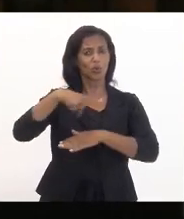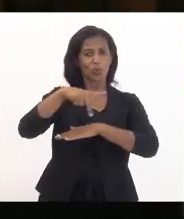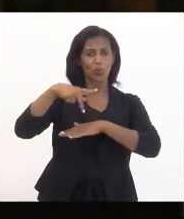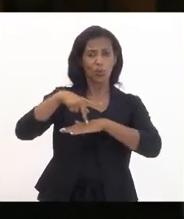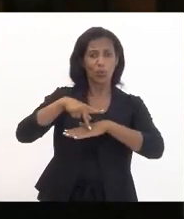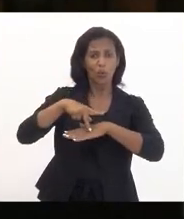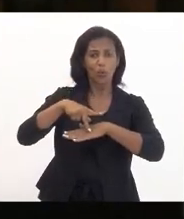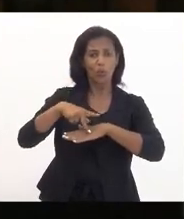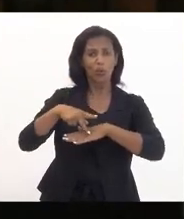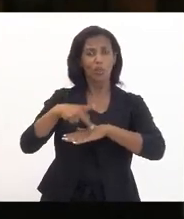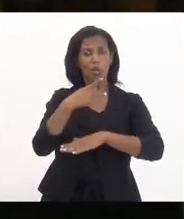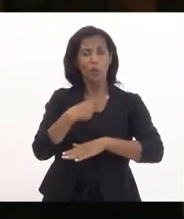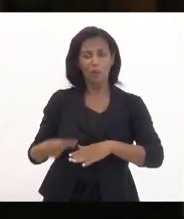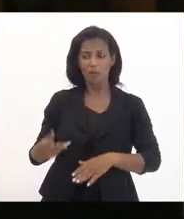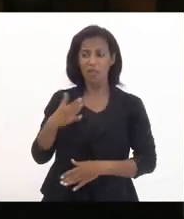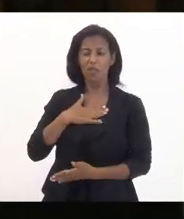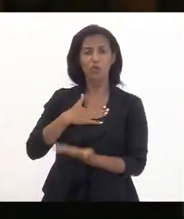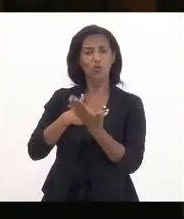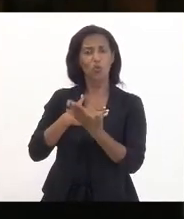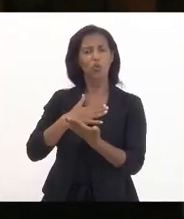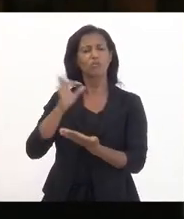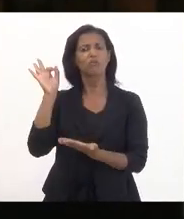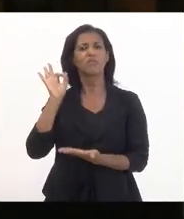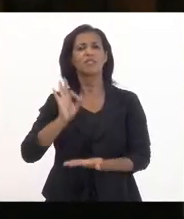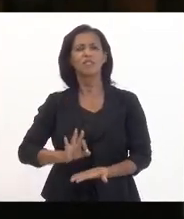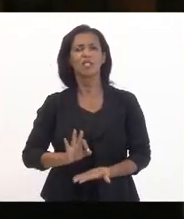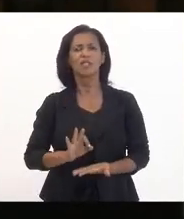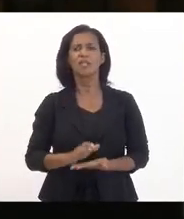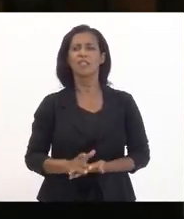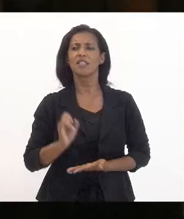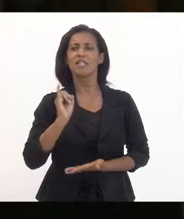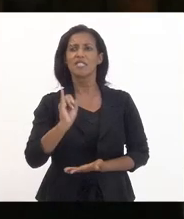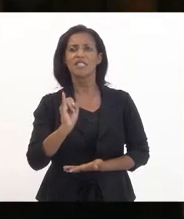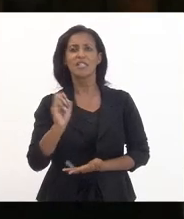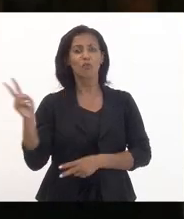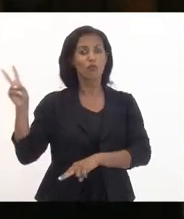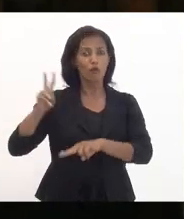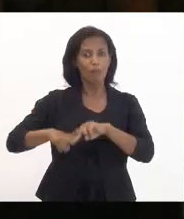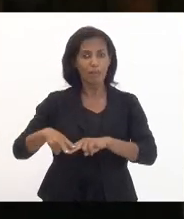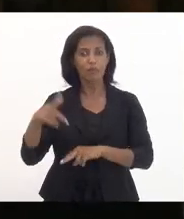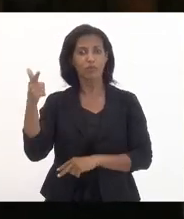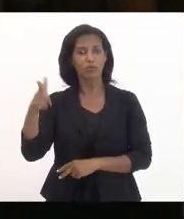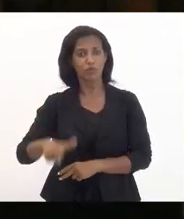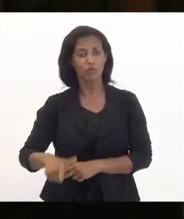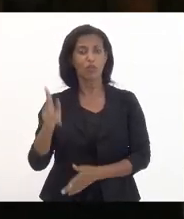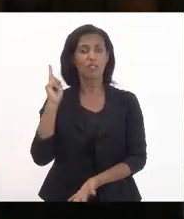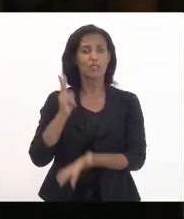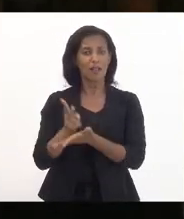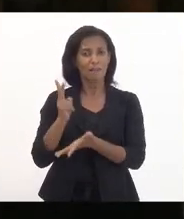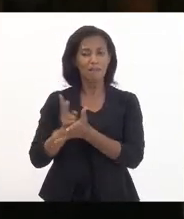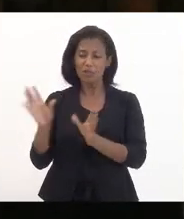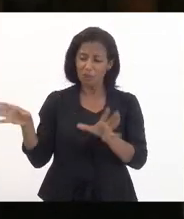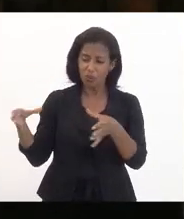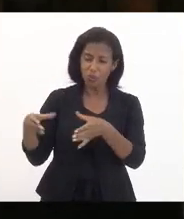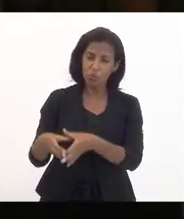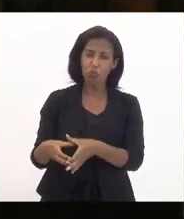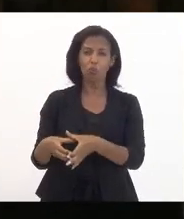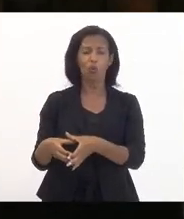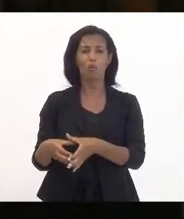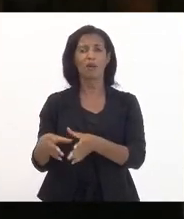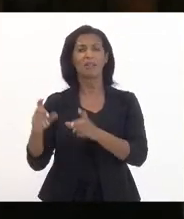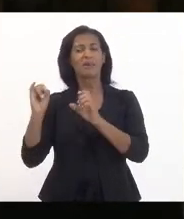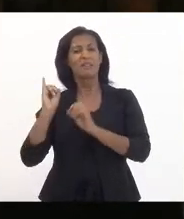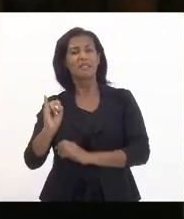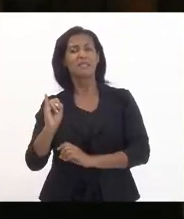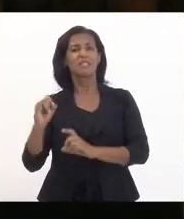é o presidente que eles defendem. E tenho certeza que, se não for em cana novamente, essa mesma turma que se deixa